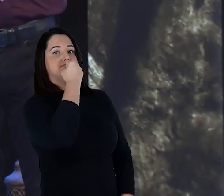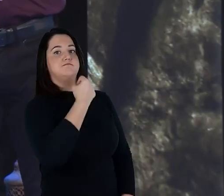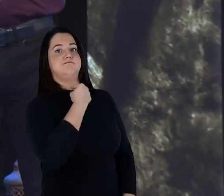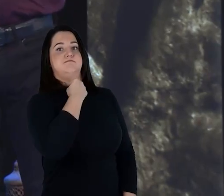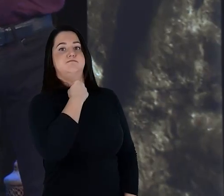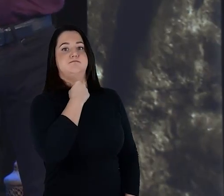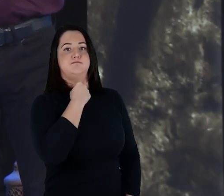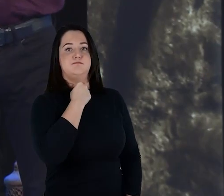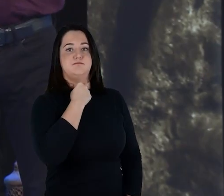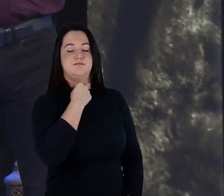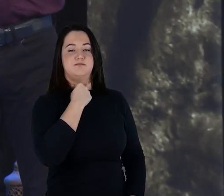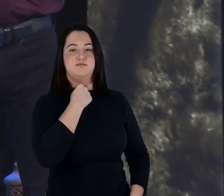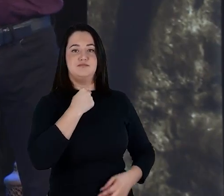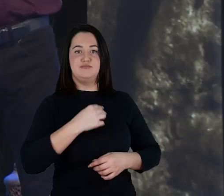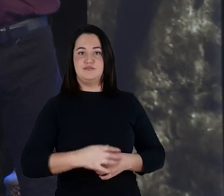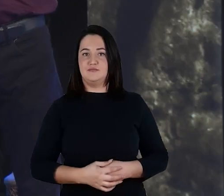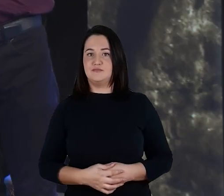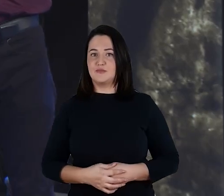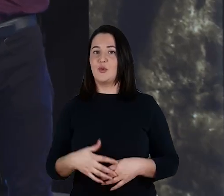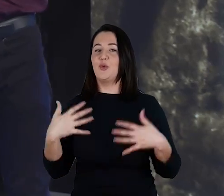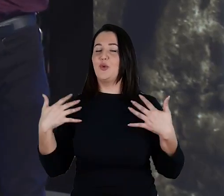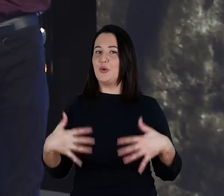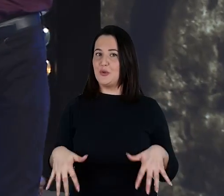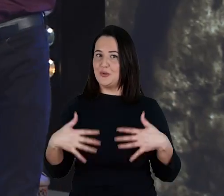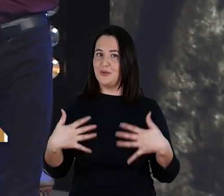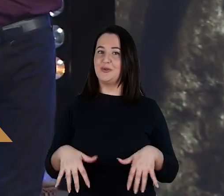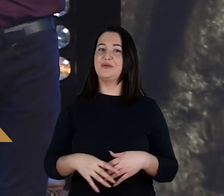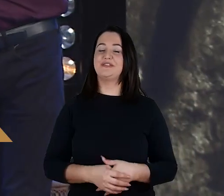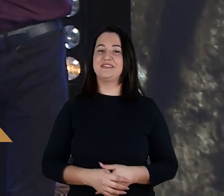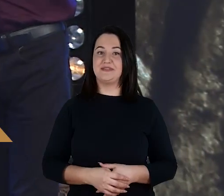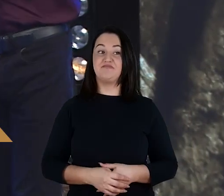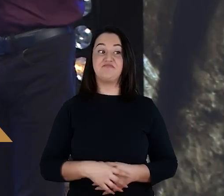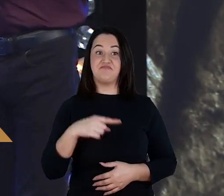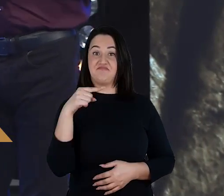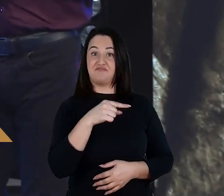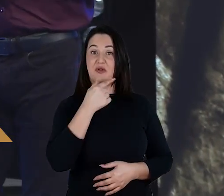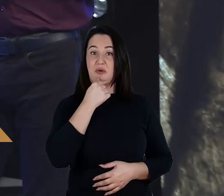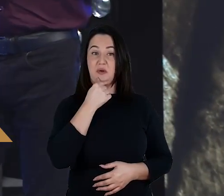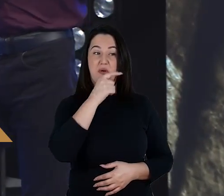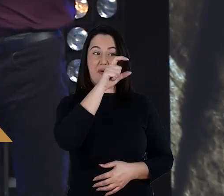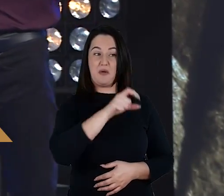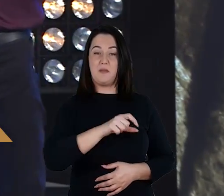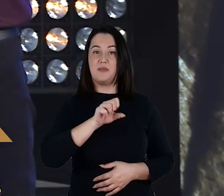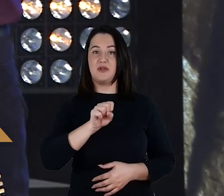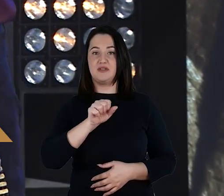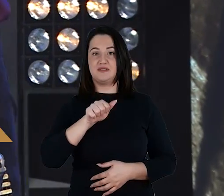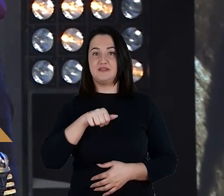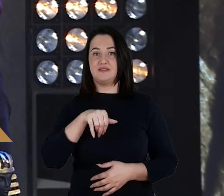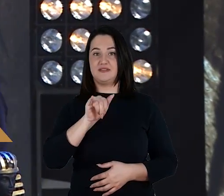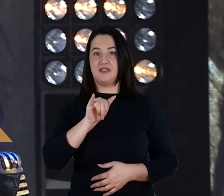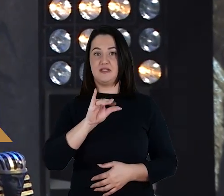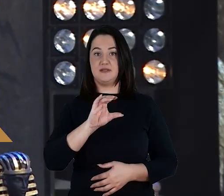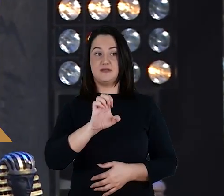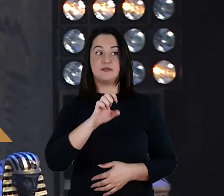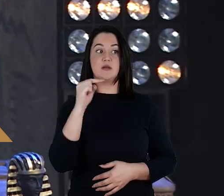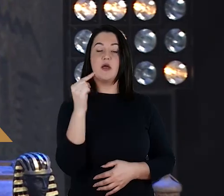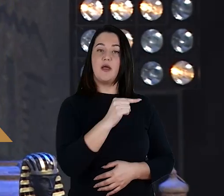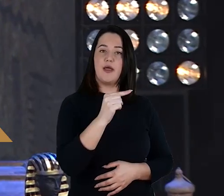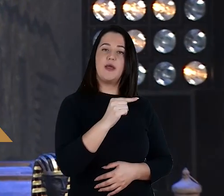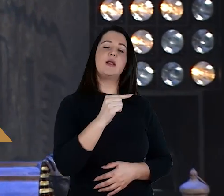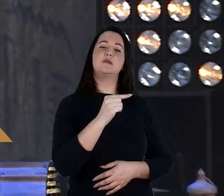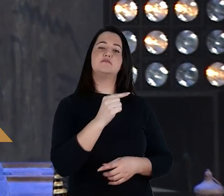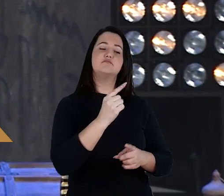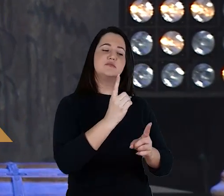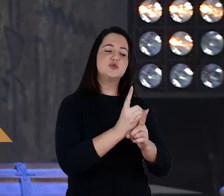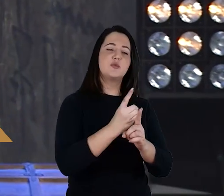Isso foi fantástico. O Dr. Seuss, ainda enquanto fazia suas pesquisas, percebeu que uma série de outros